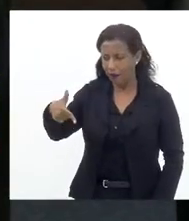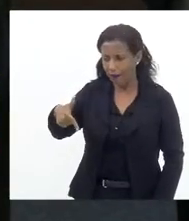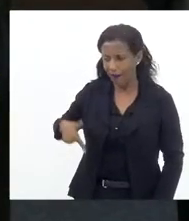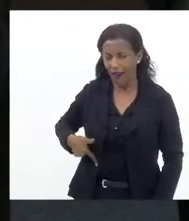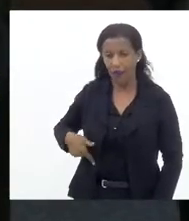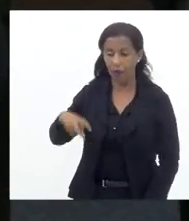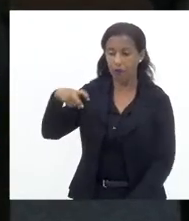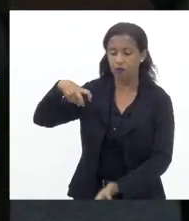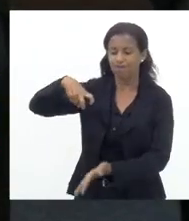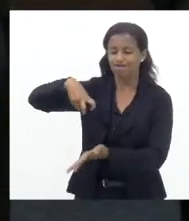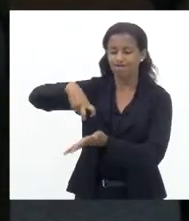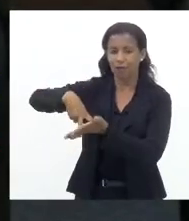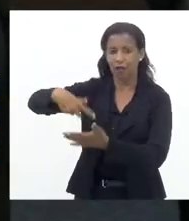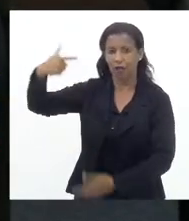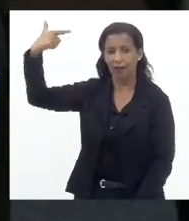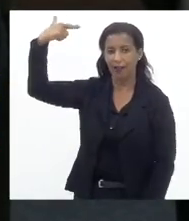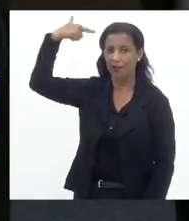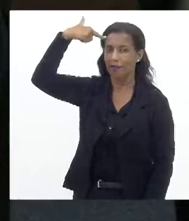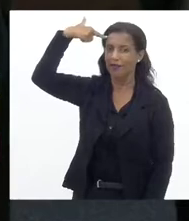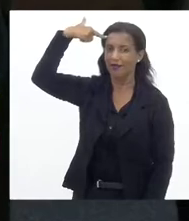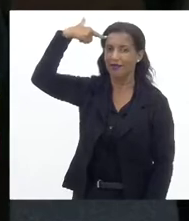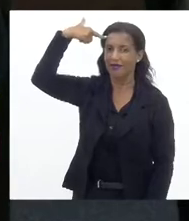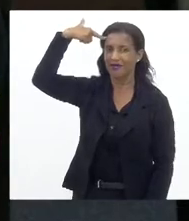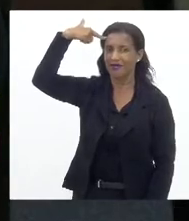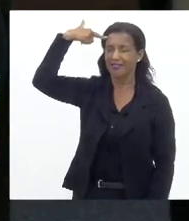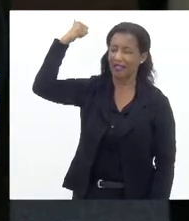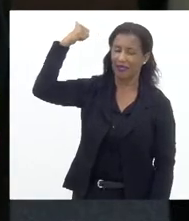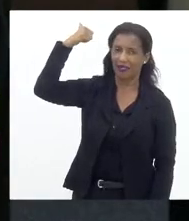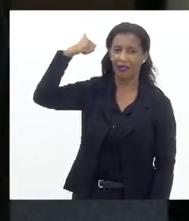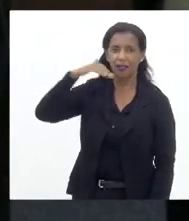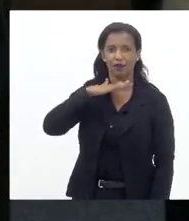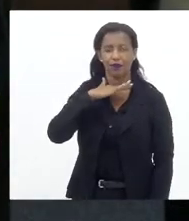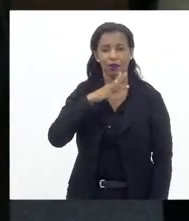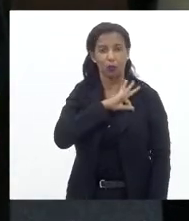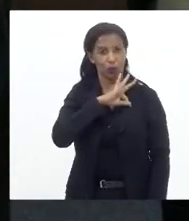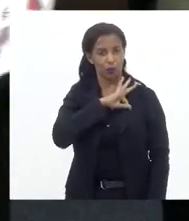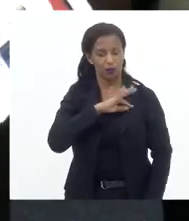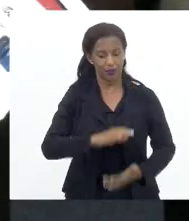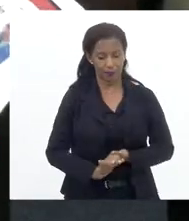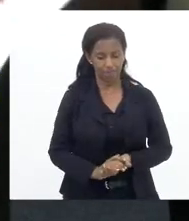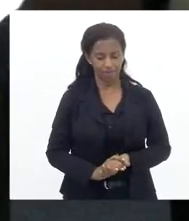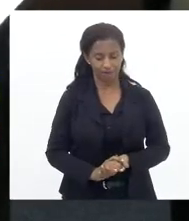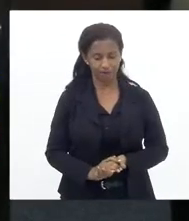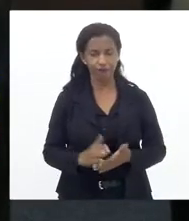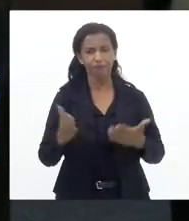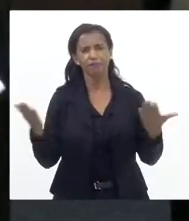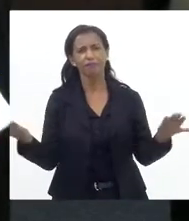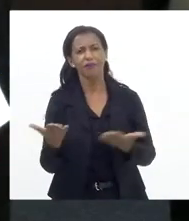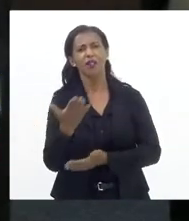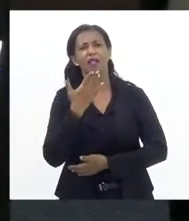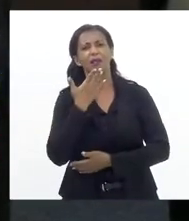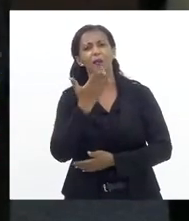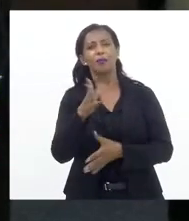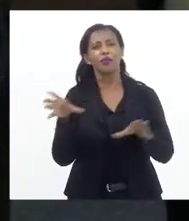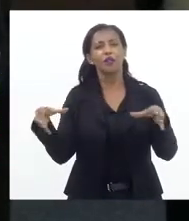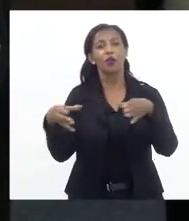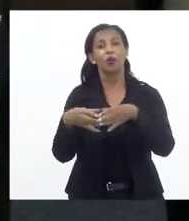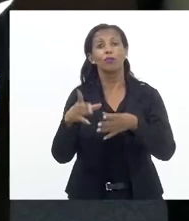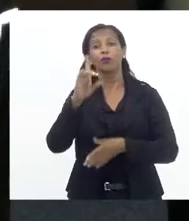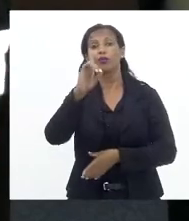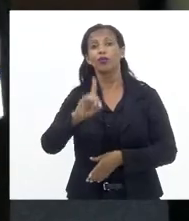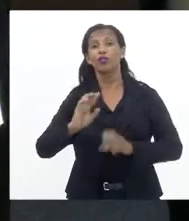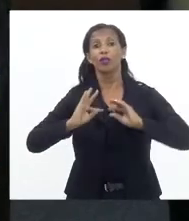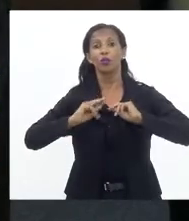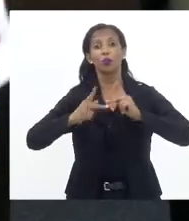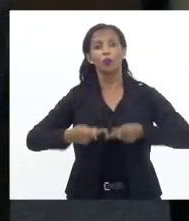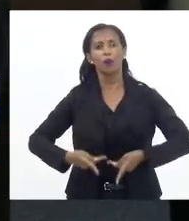botaram de joelho e atiraram na cabeça do policial eu agora Quero fazer um pedido aqui a comissão de direitos humanos